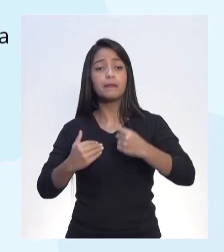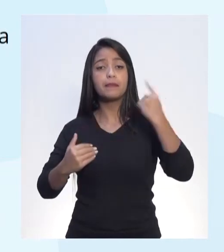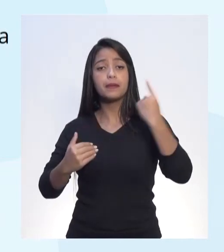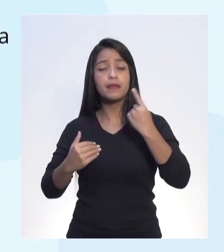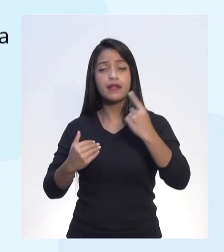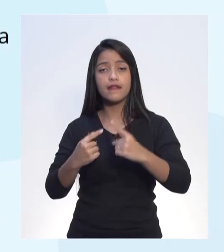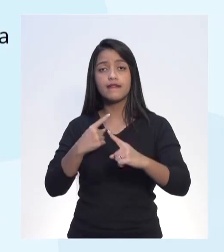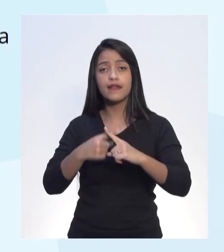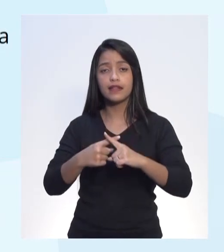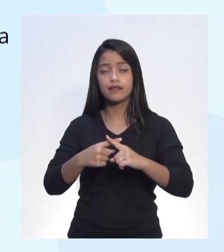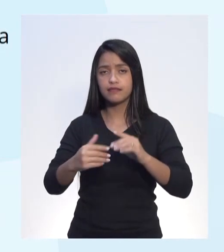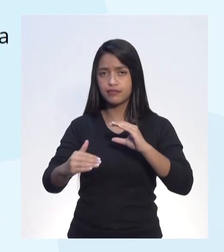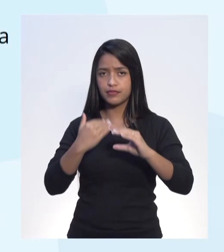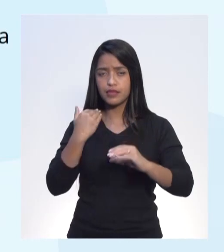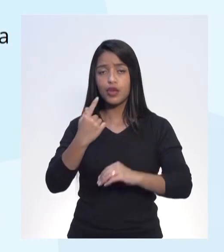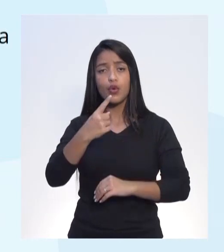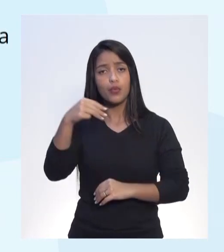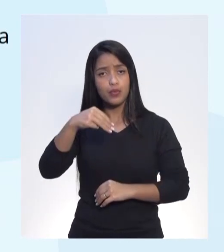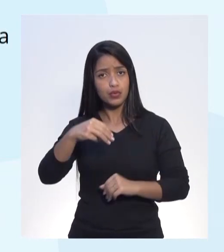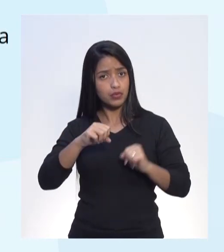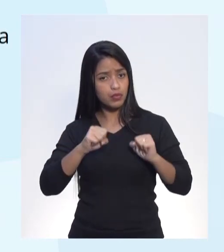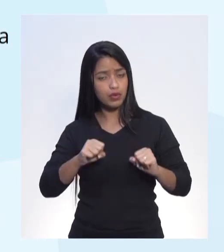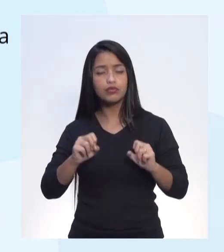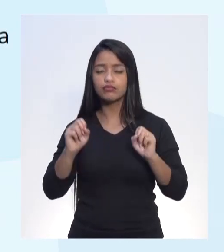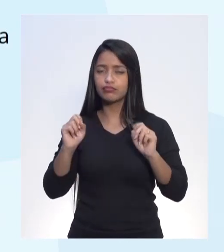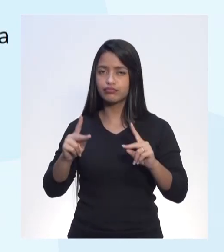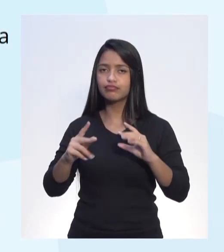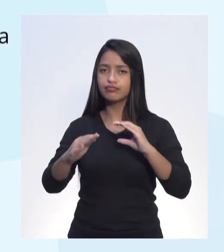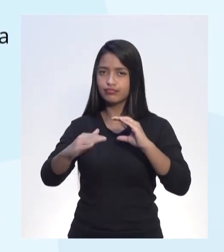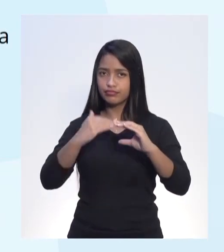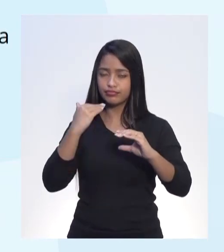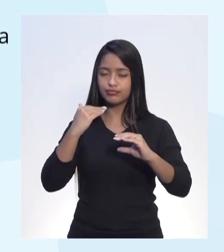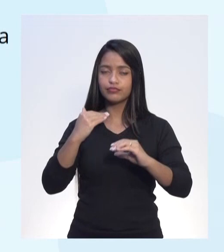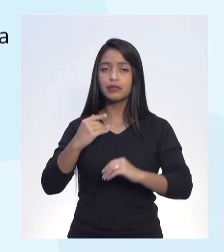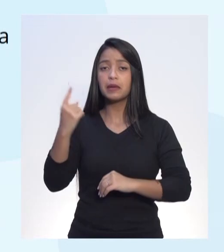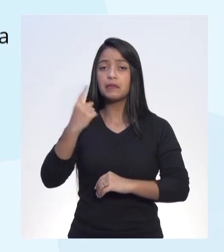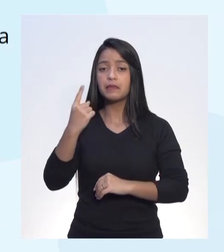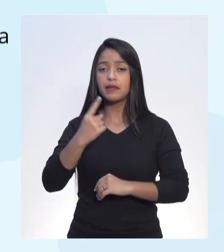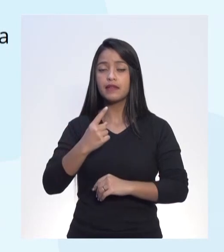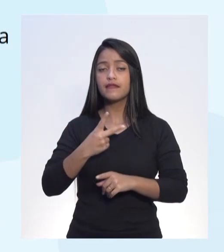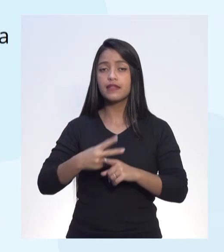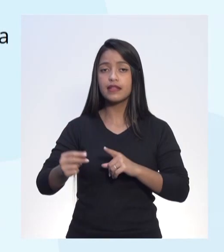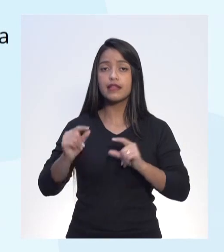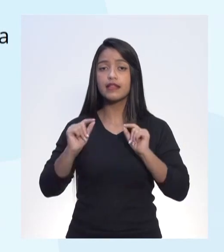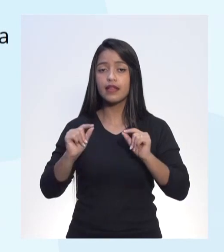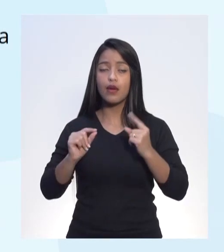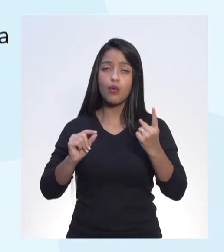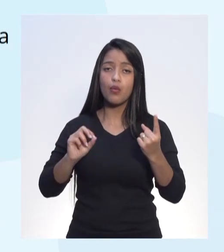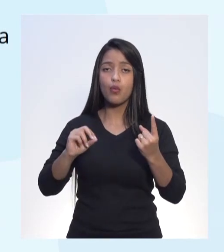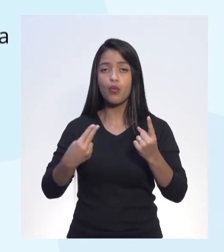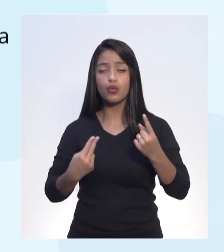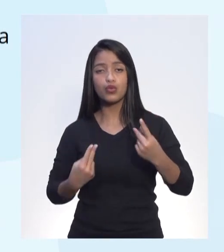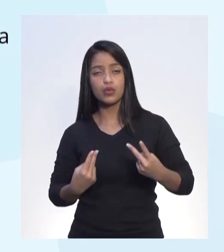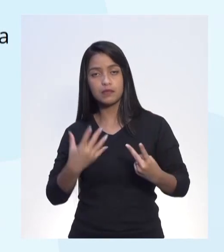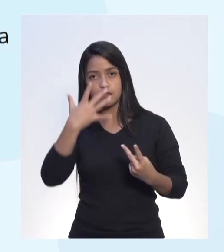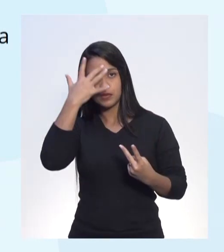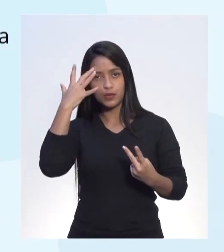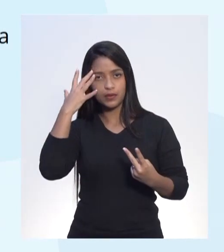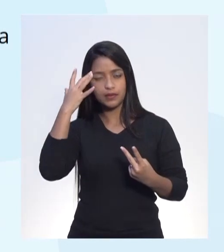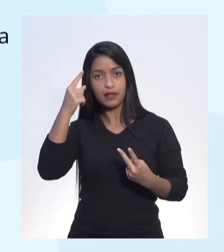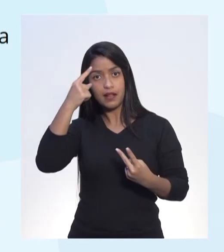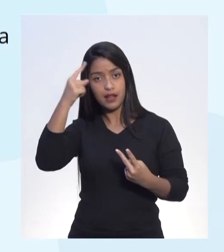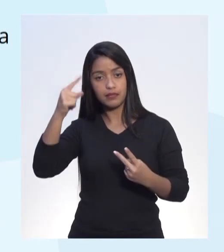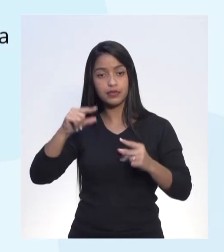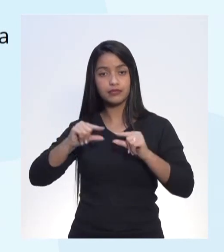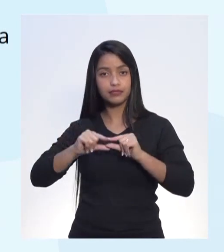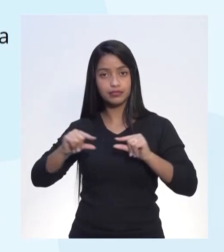rodada em 1 minuto, pode ser? Ok, fechado. Fechou. Manda aí o vencedor da primeira rodada, candidato 1 ou candidato 2, lembrando que as expressões